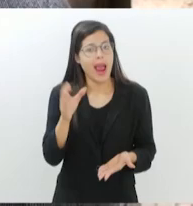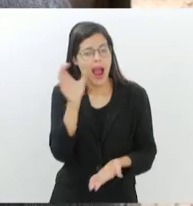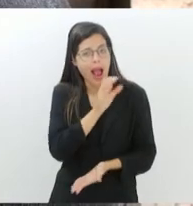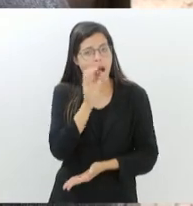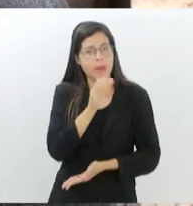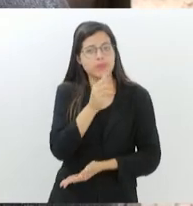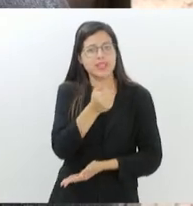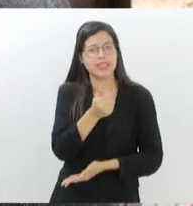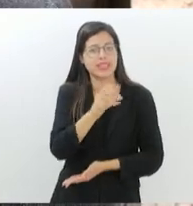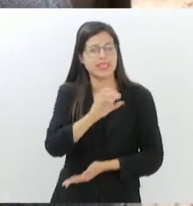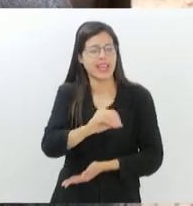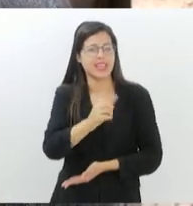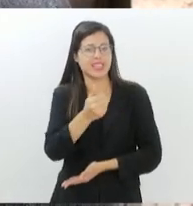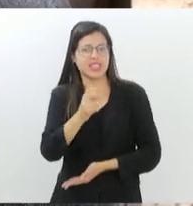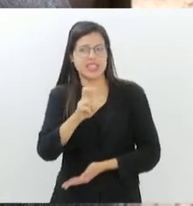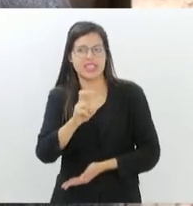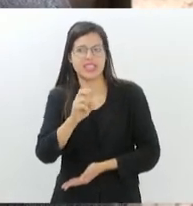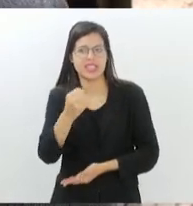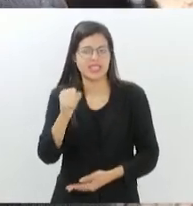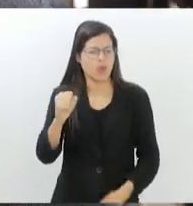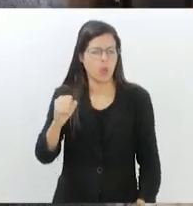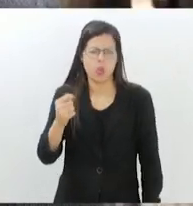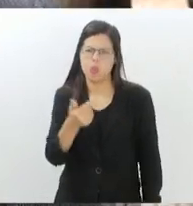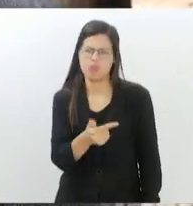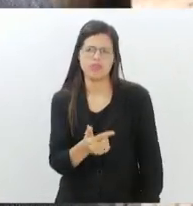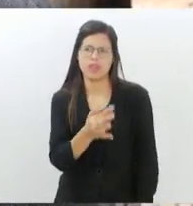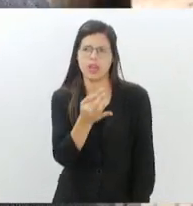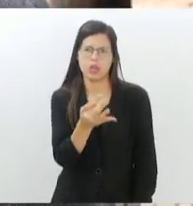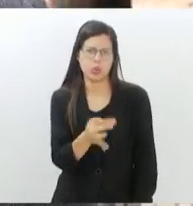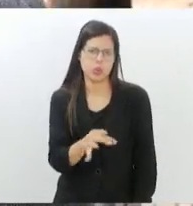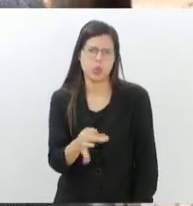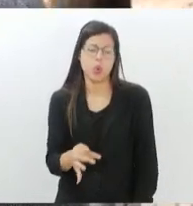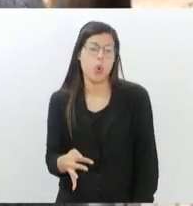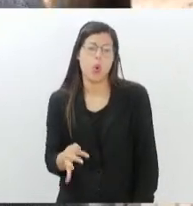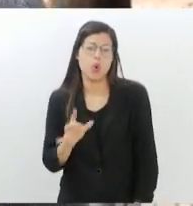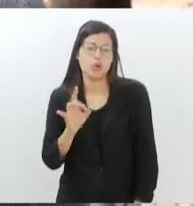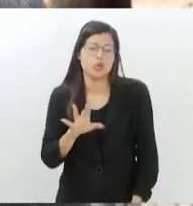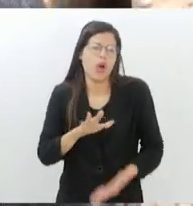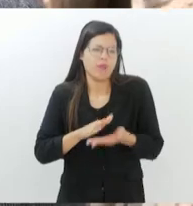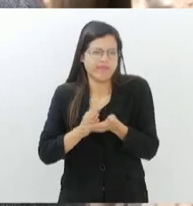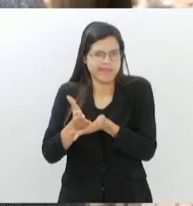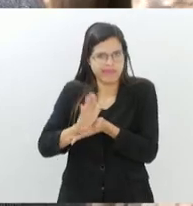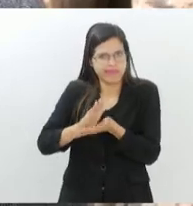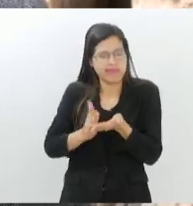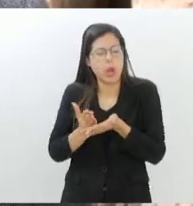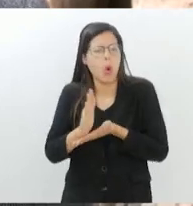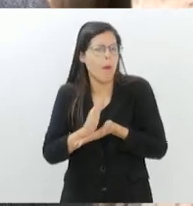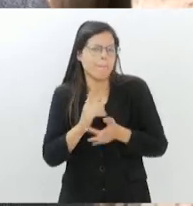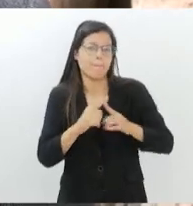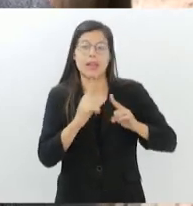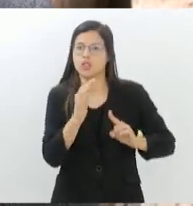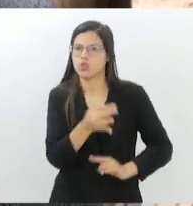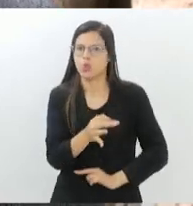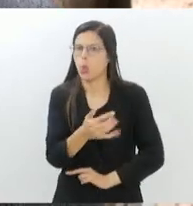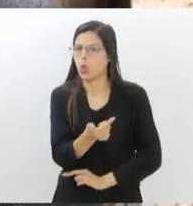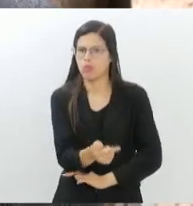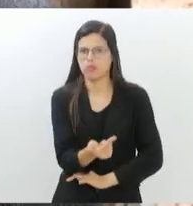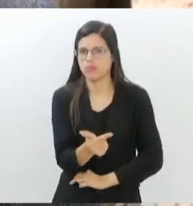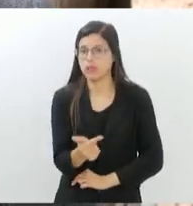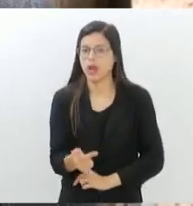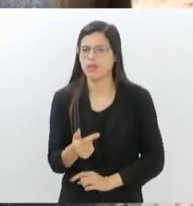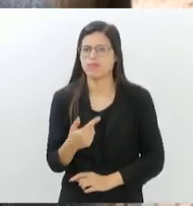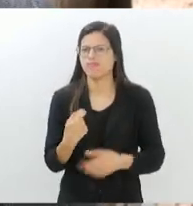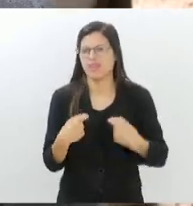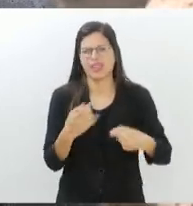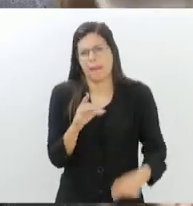segundos e não causa dor, causa um certo desconforto, mas não tem dor. Então não tem sentido ter medo do exame, que é